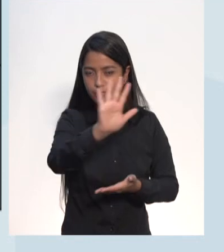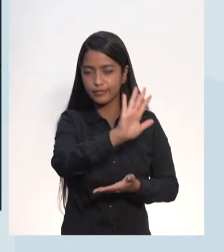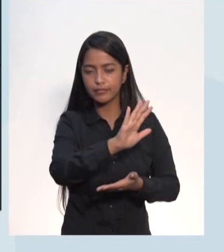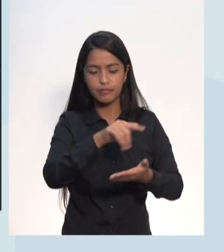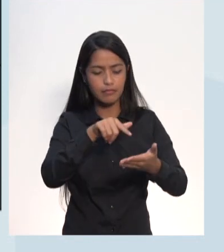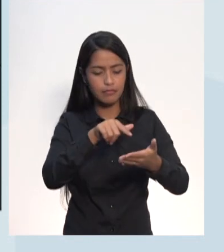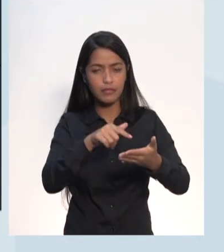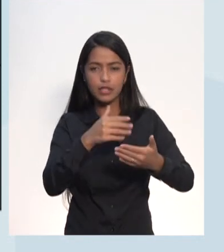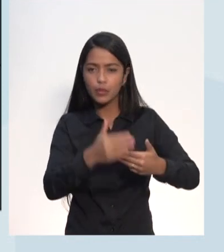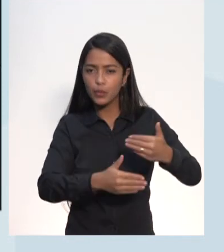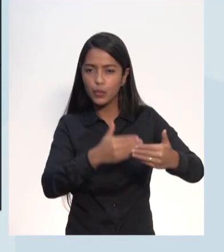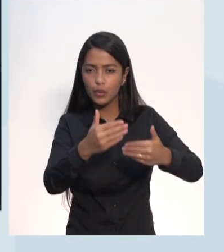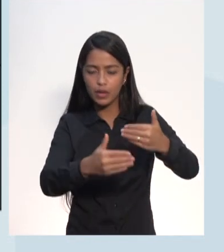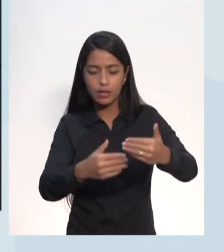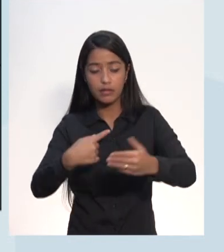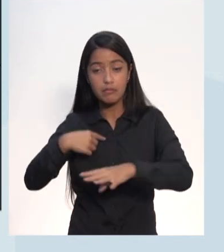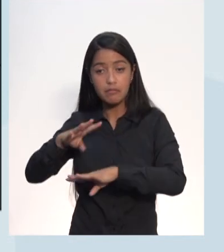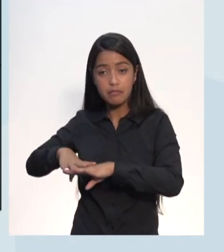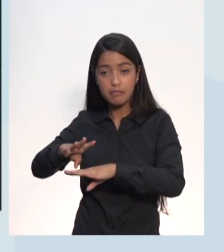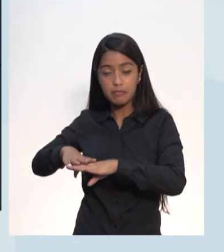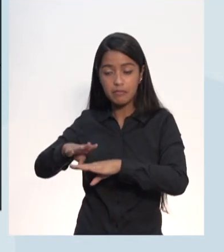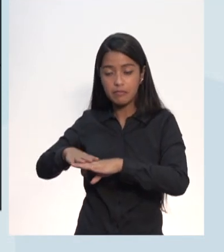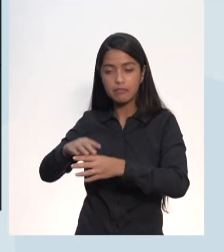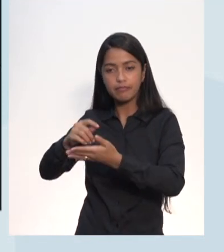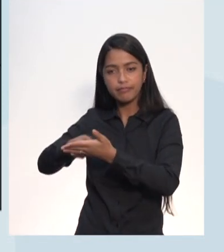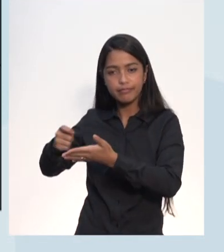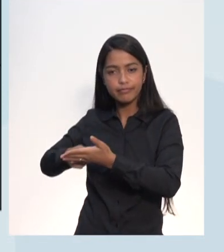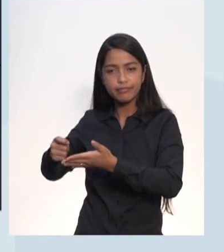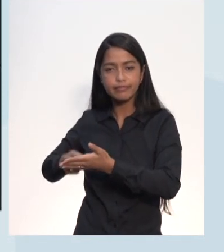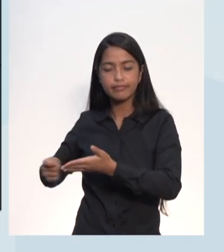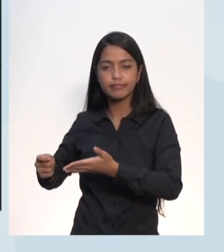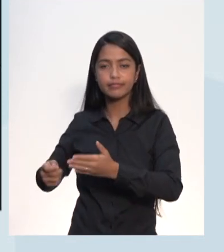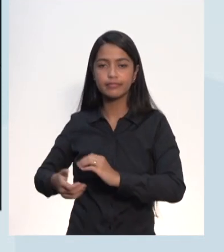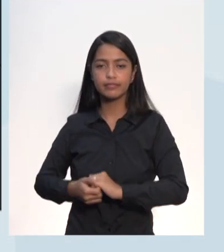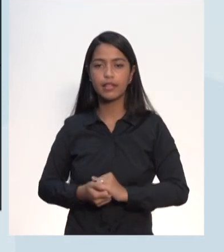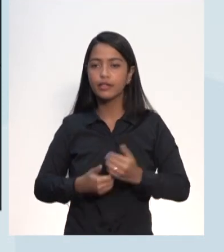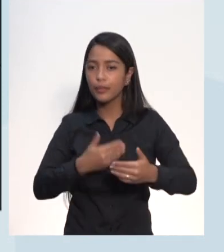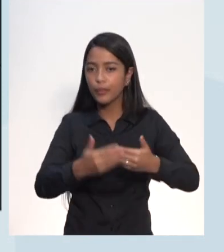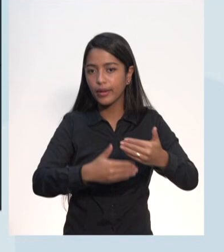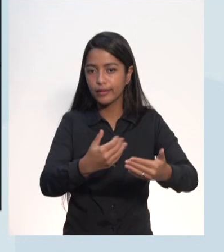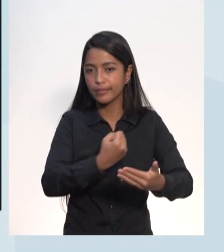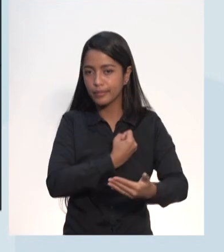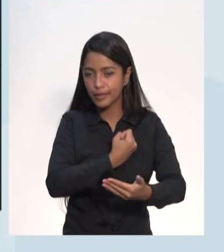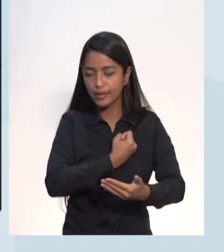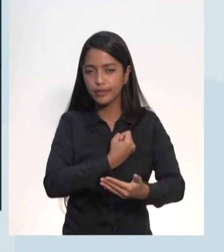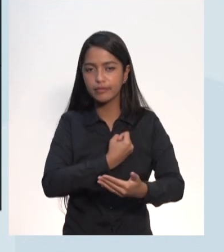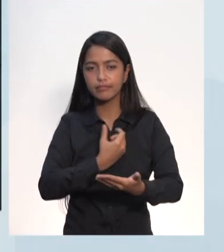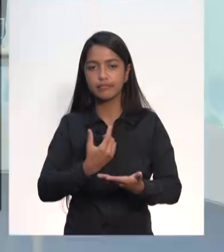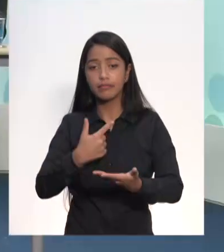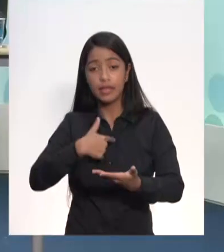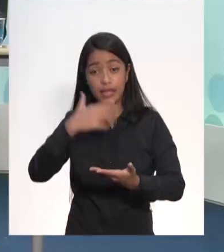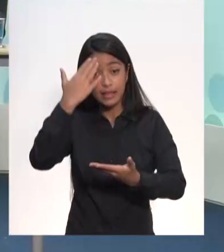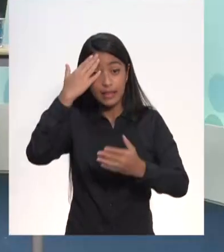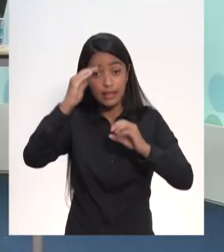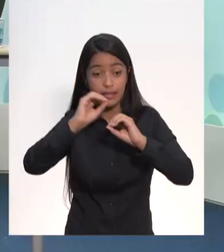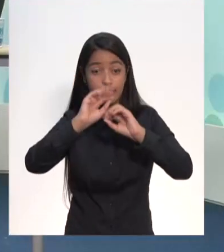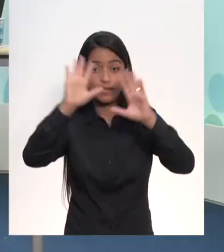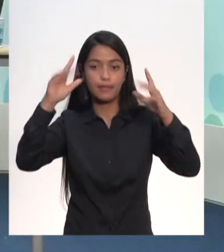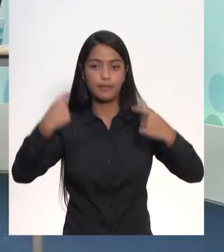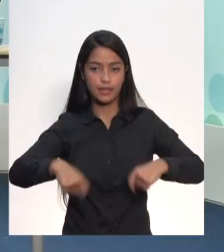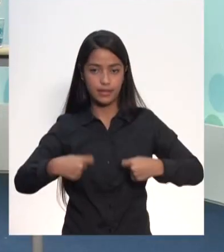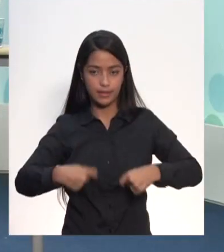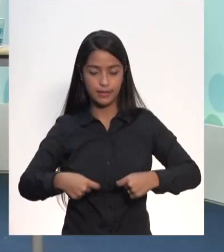matematicamente quando possível. Regularidades numéricas, sequência. Professor João, na